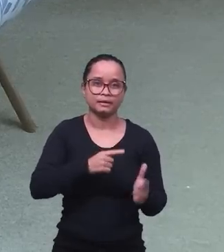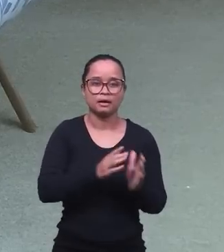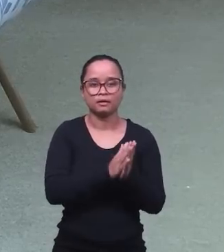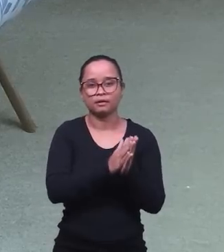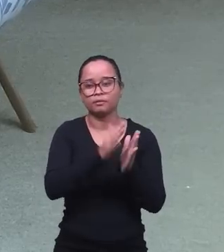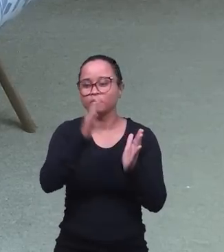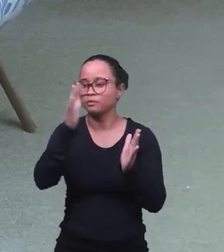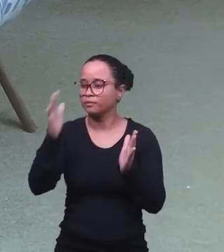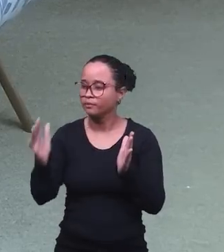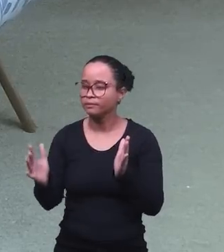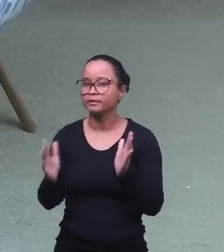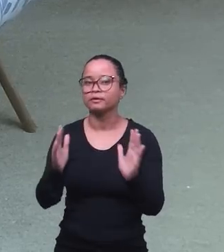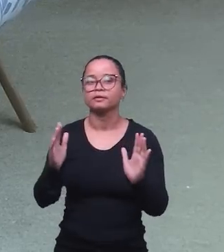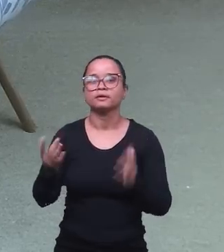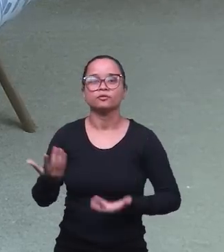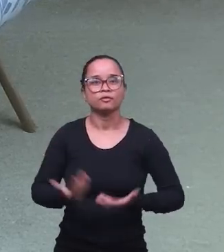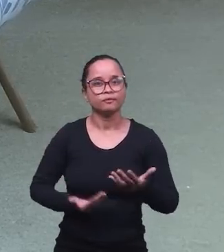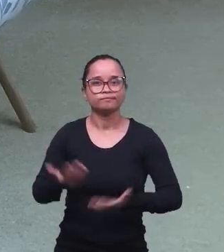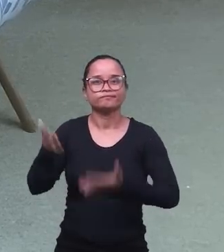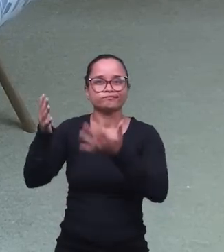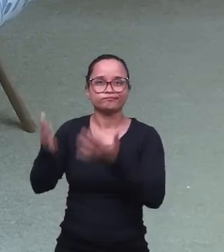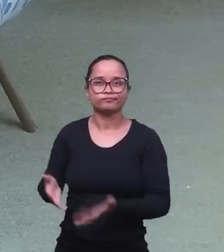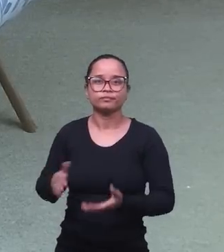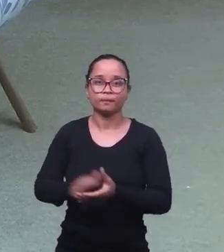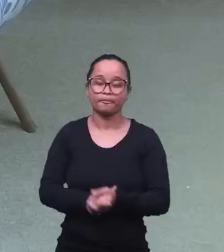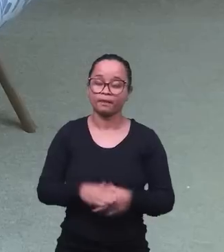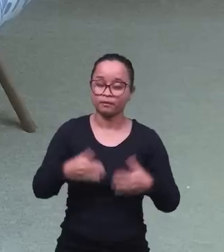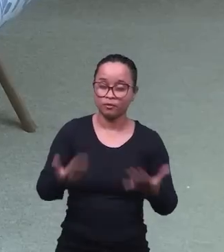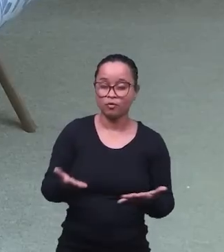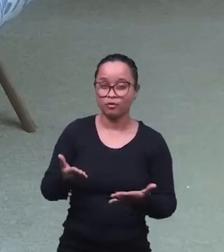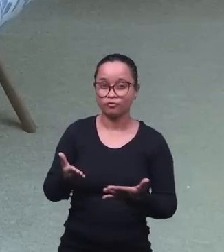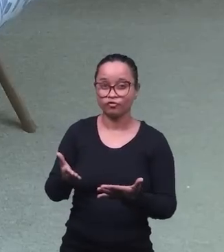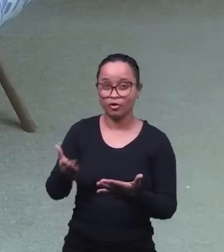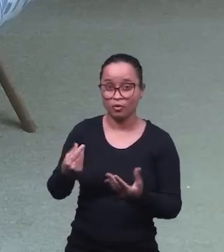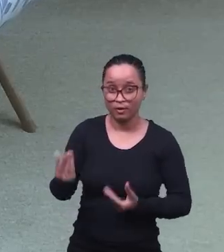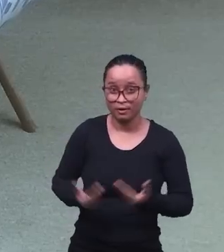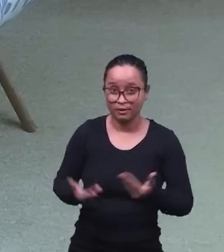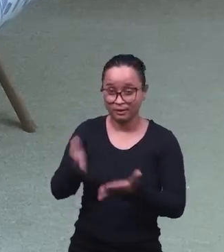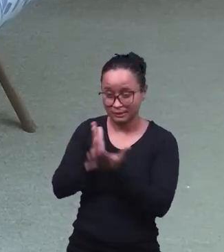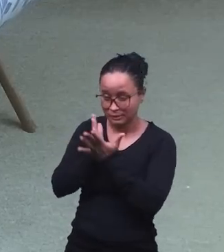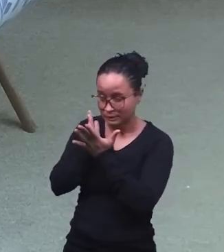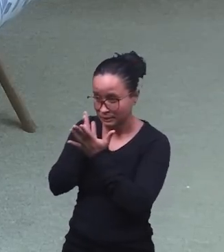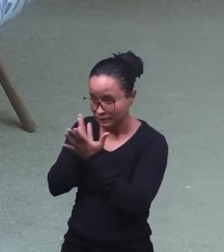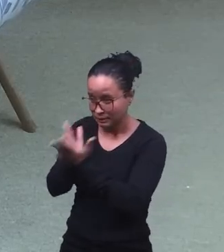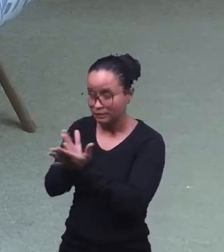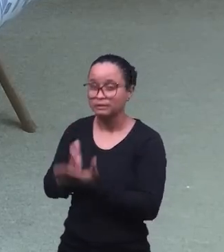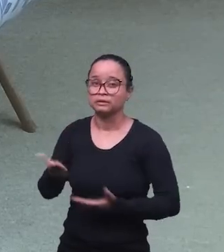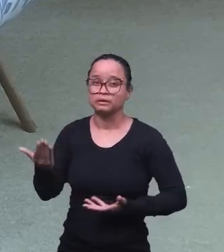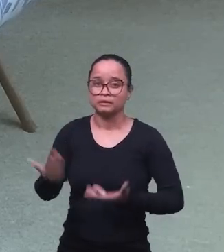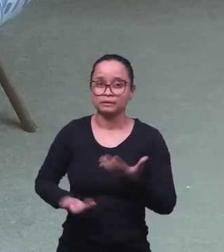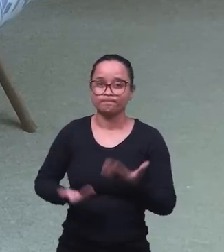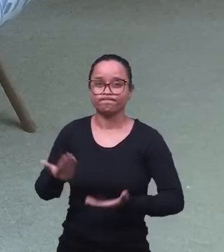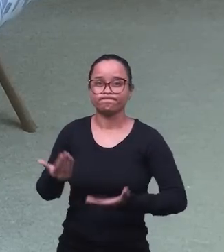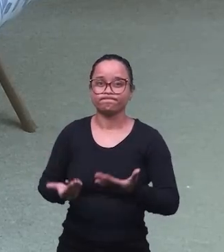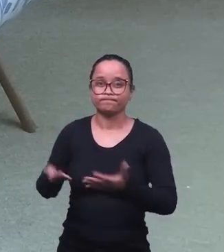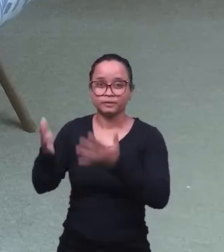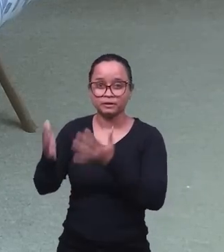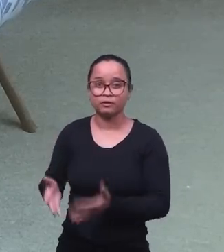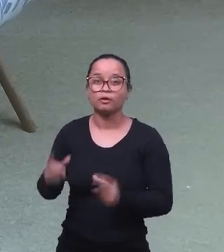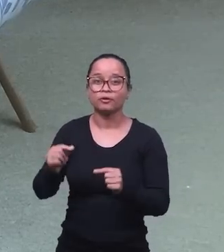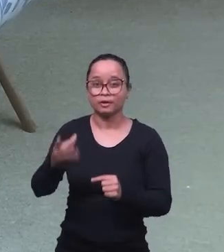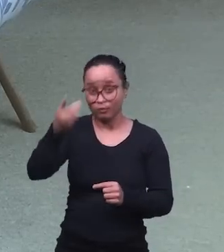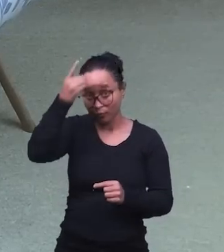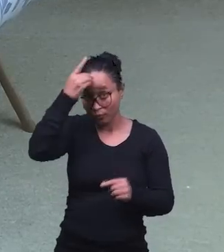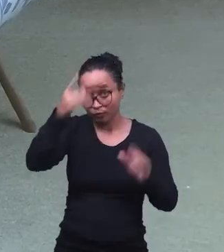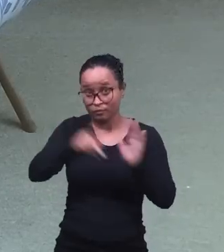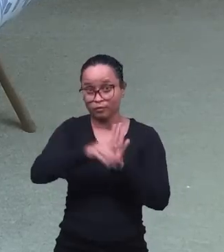longo da caminhada da igreja. E que, na verdade, o que norteia hoje a vida da igreja fiel são os dons espirituais. O